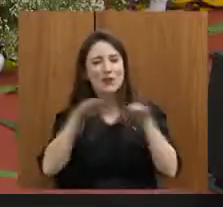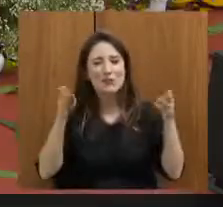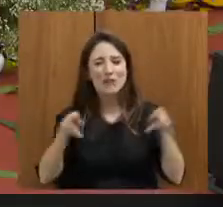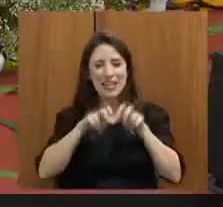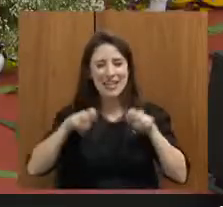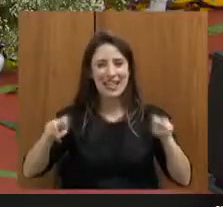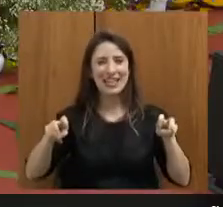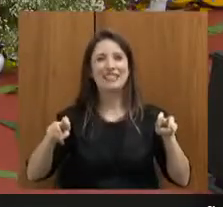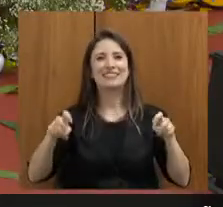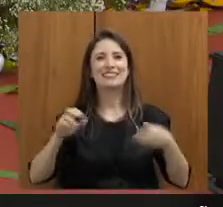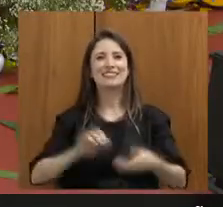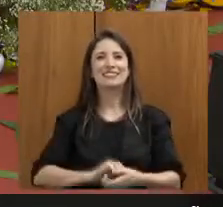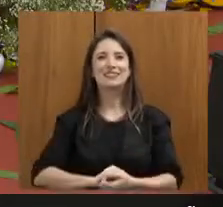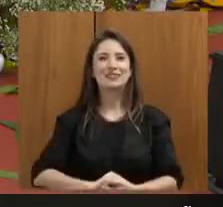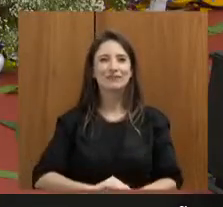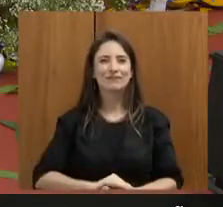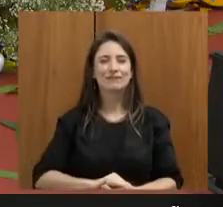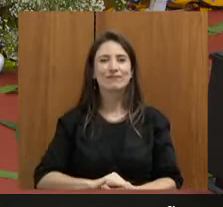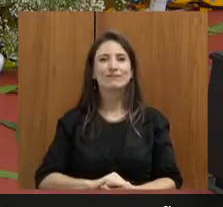contestar